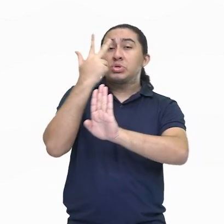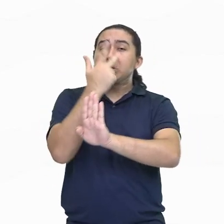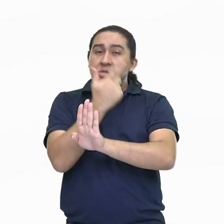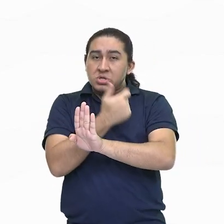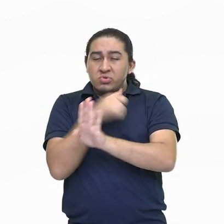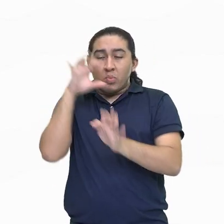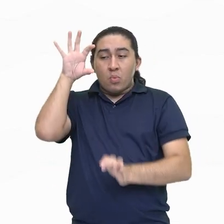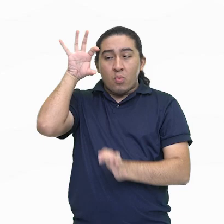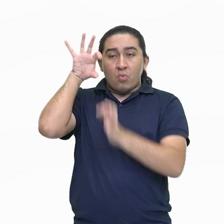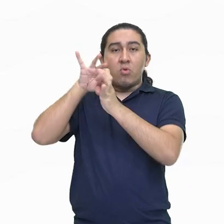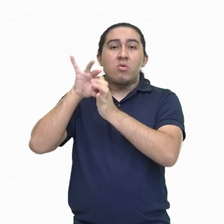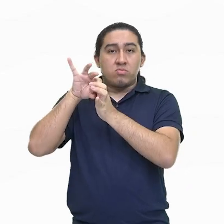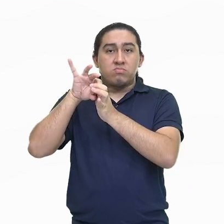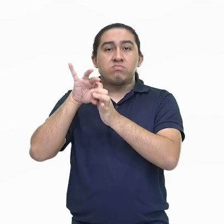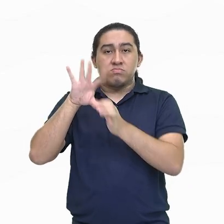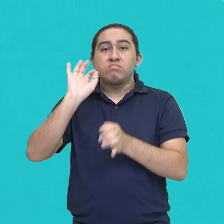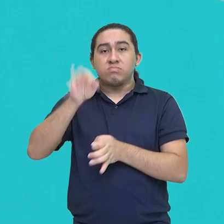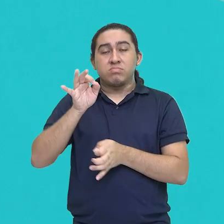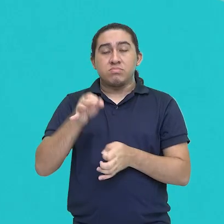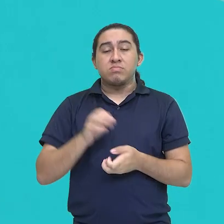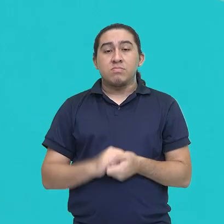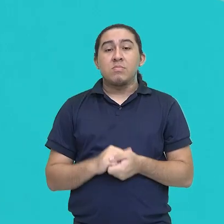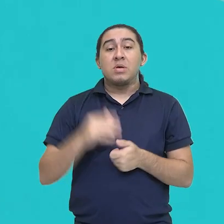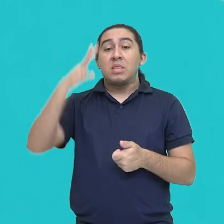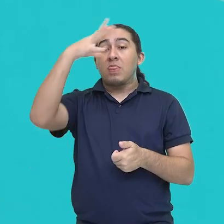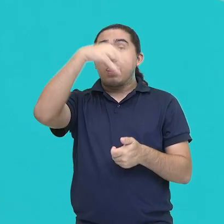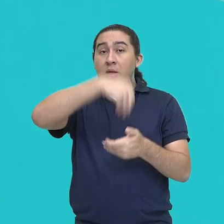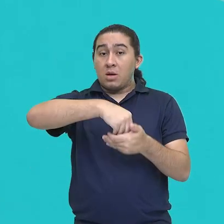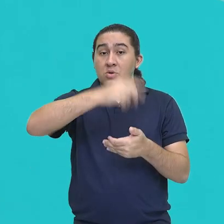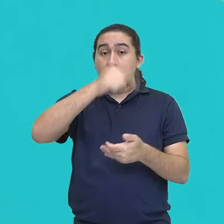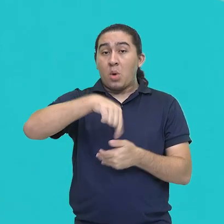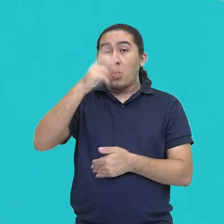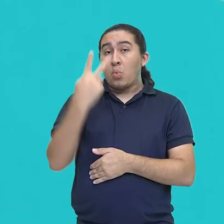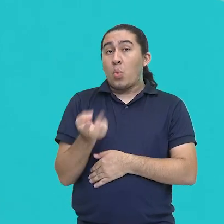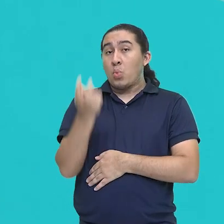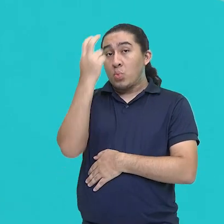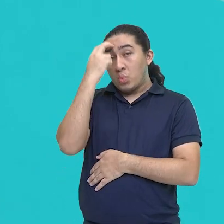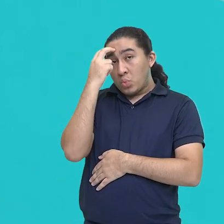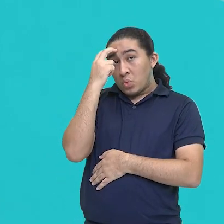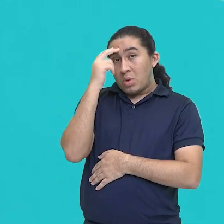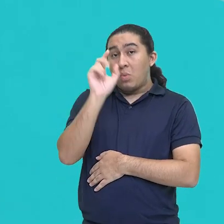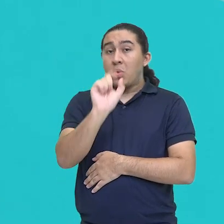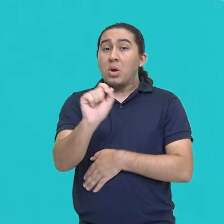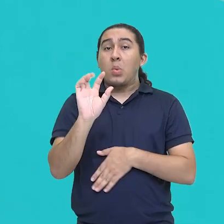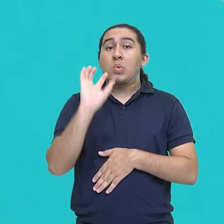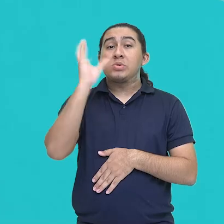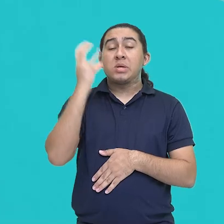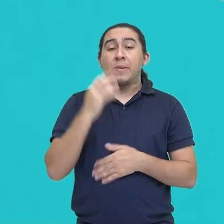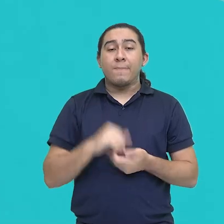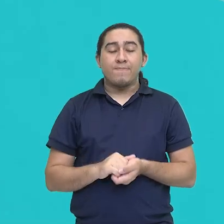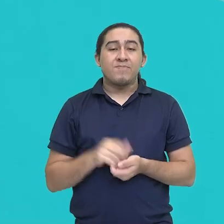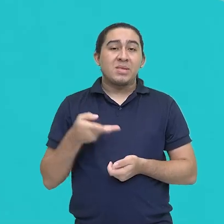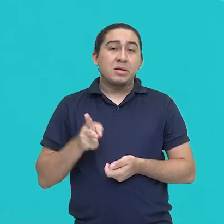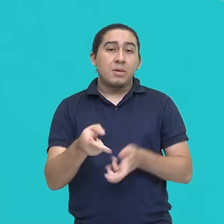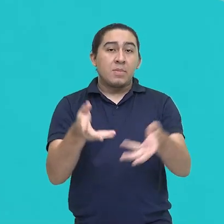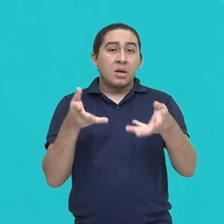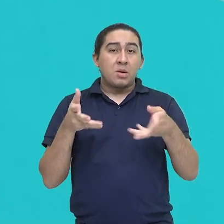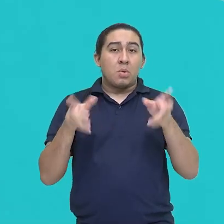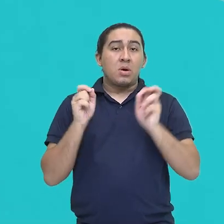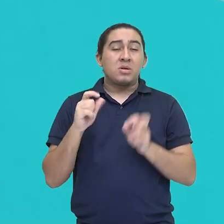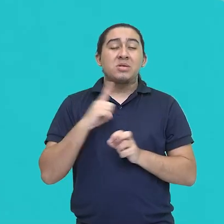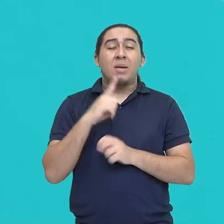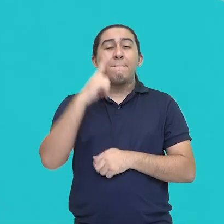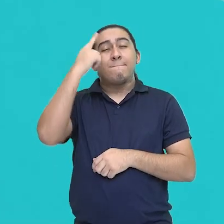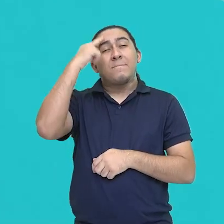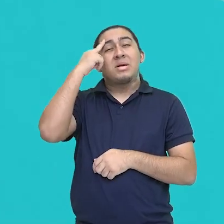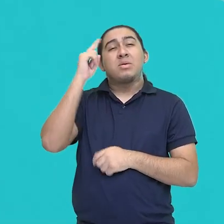Essa perfeição. Dentro daquela cultura, eles sempre tentavam chegar numa